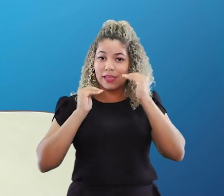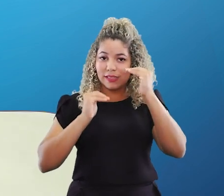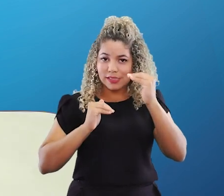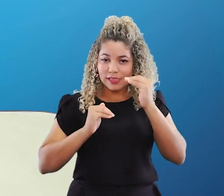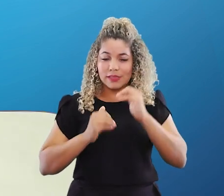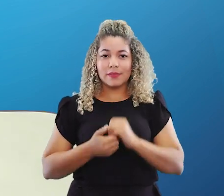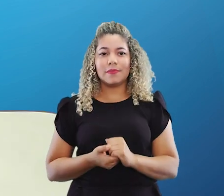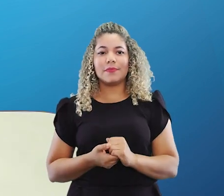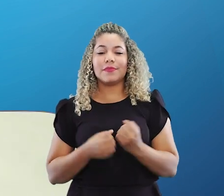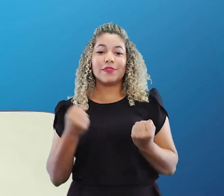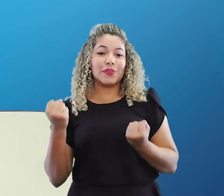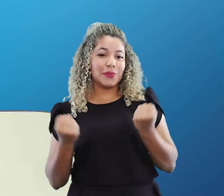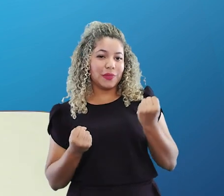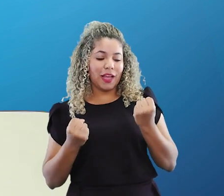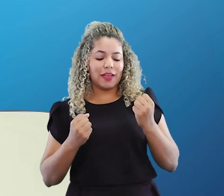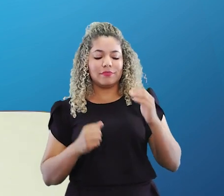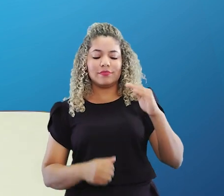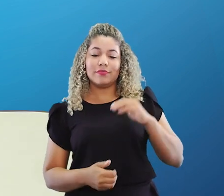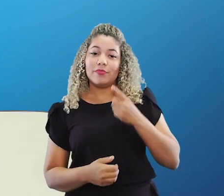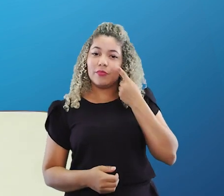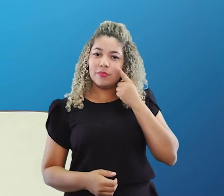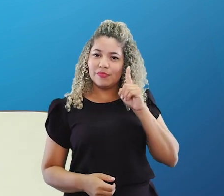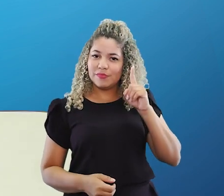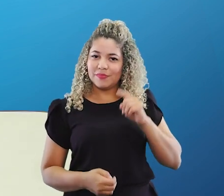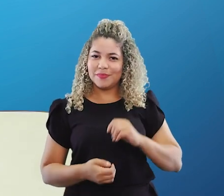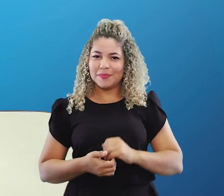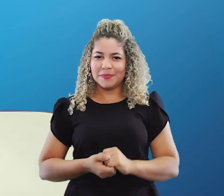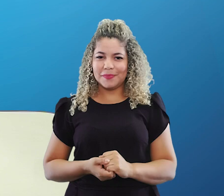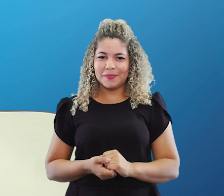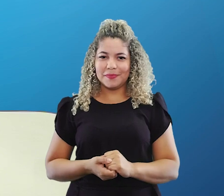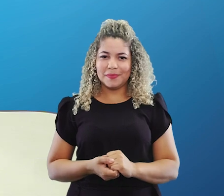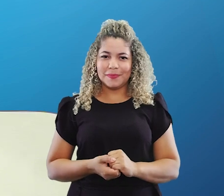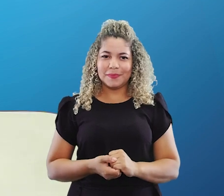superior desse carrinho.